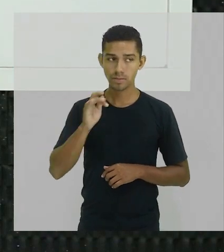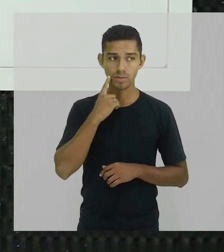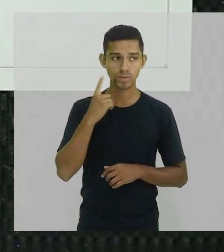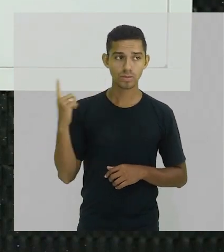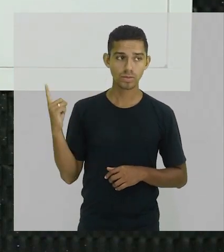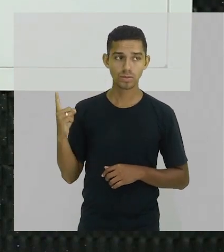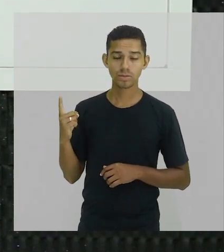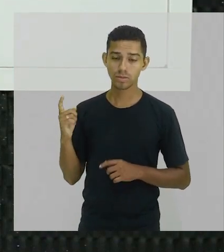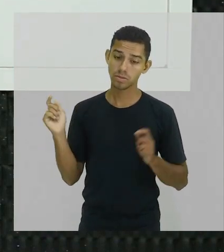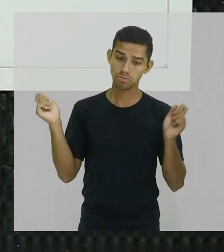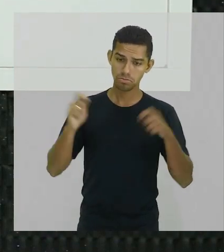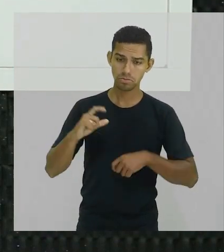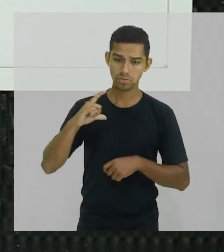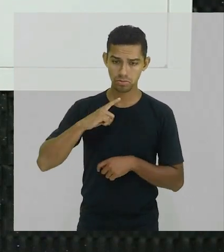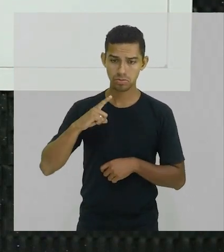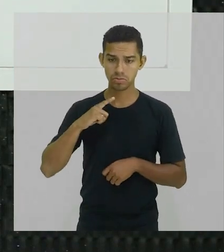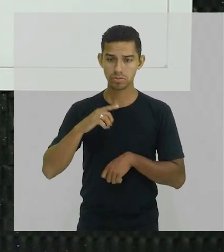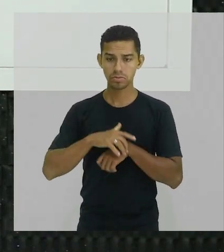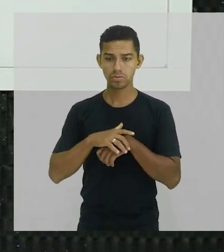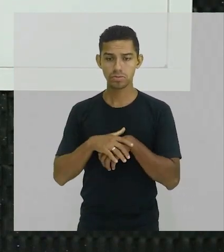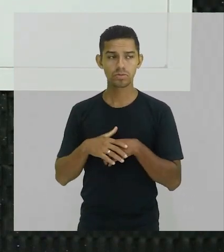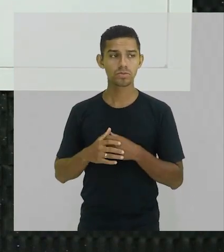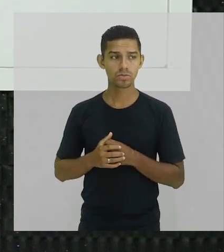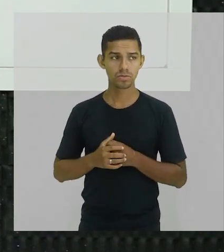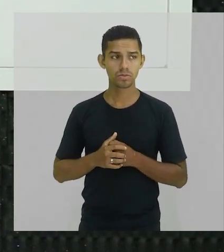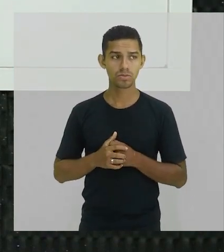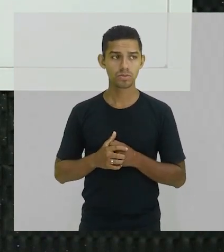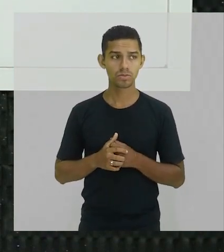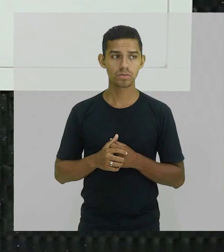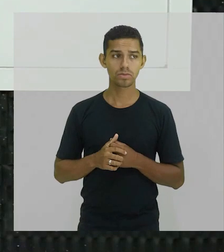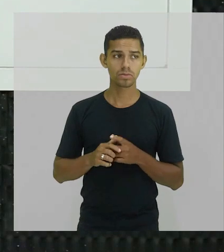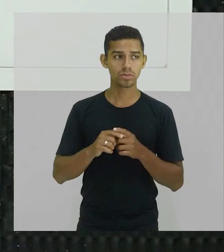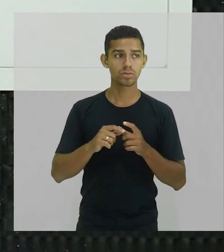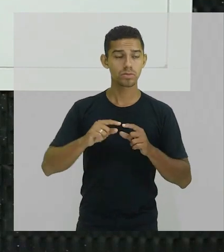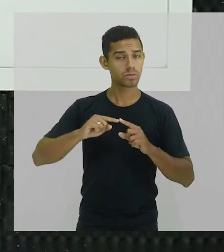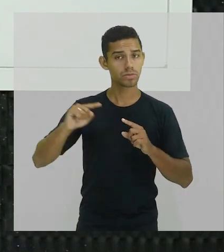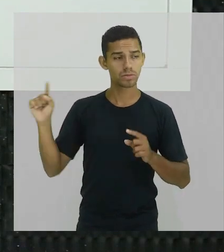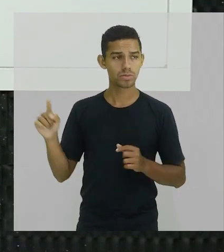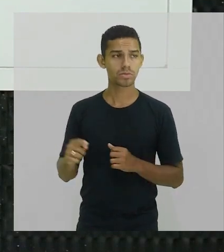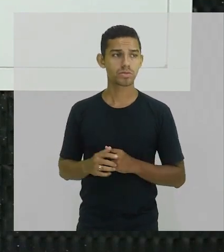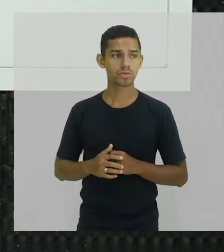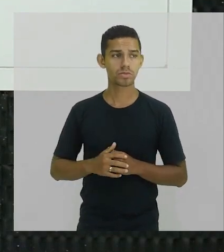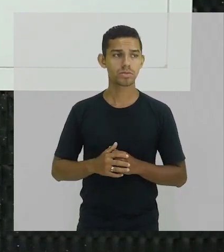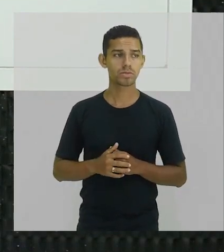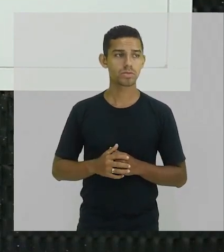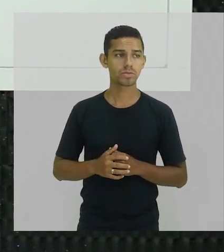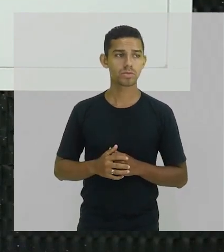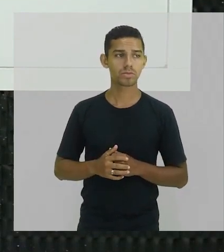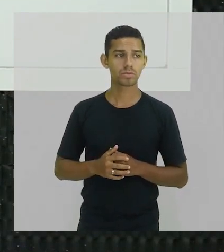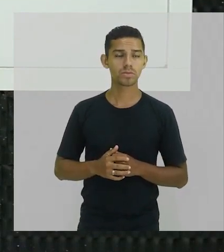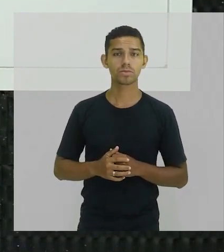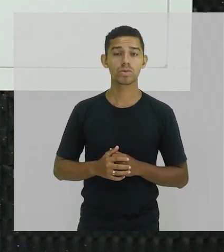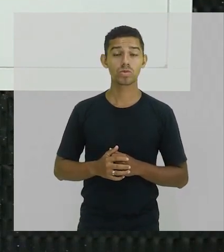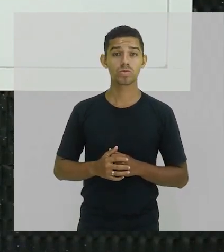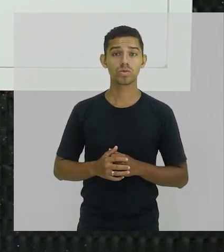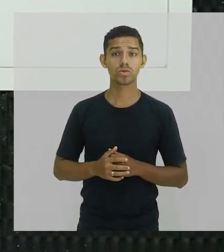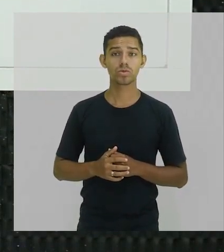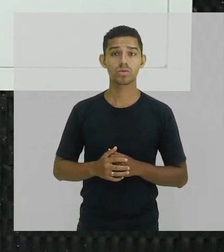tridimensional, ela passe apenas deste jeito. Certo? Apenas